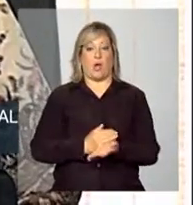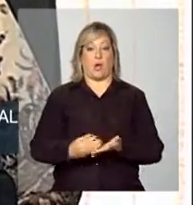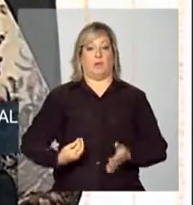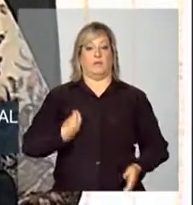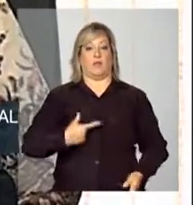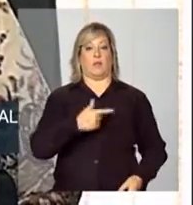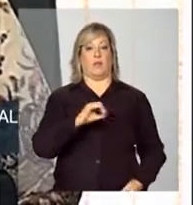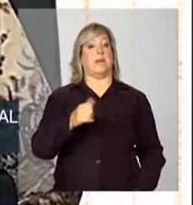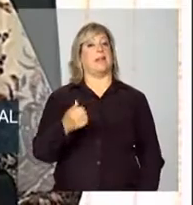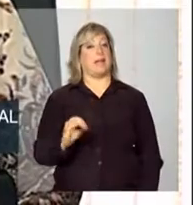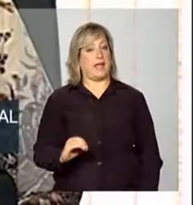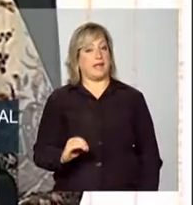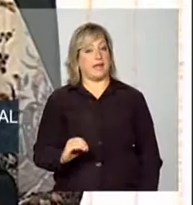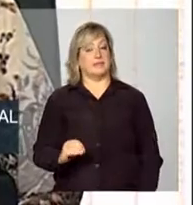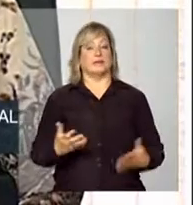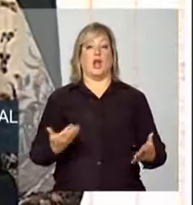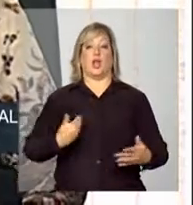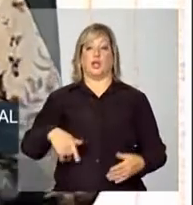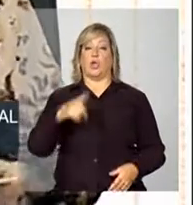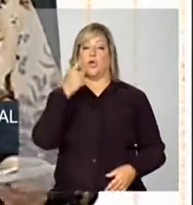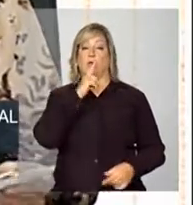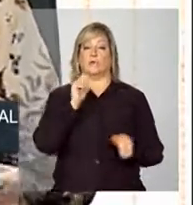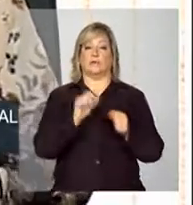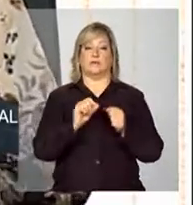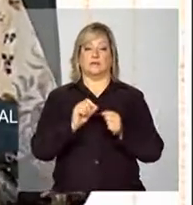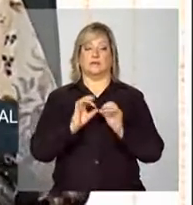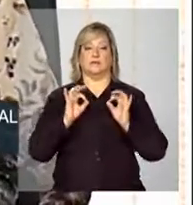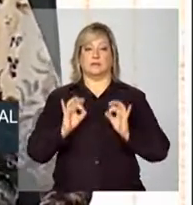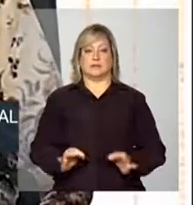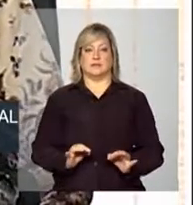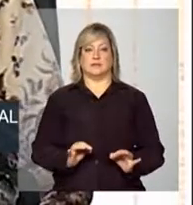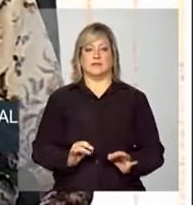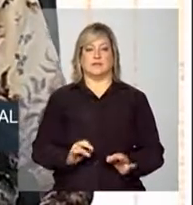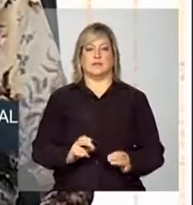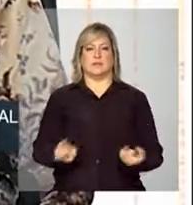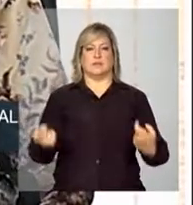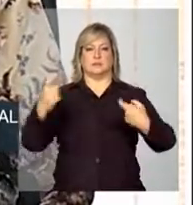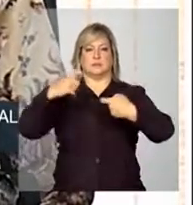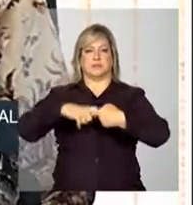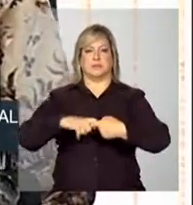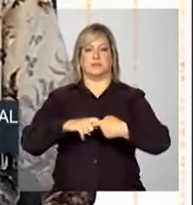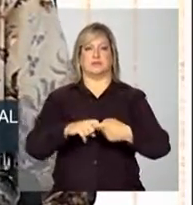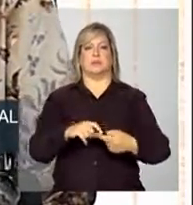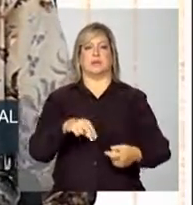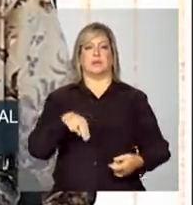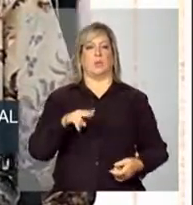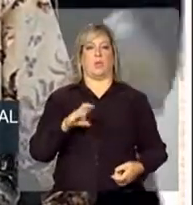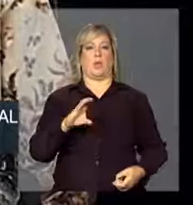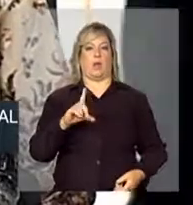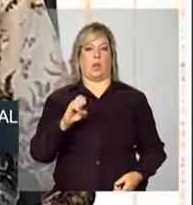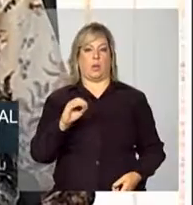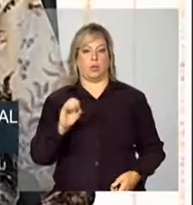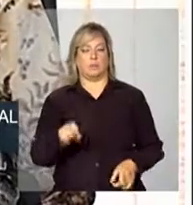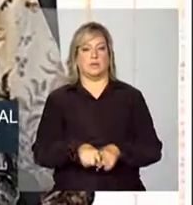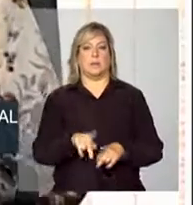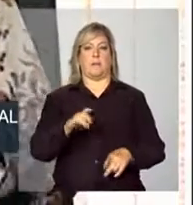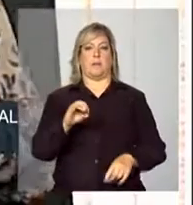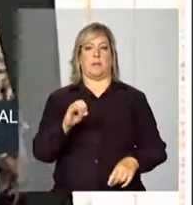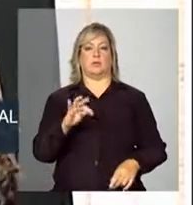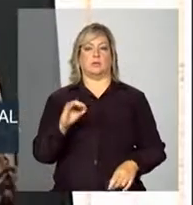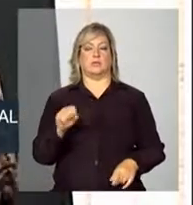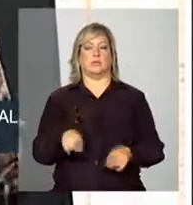2010 e nós consolidamos a rede de núcleos postos e comitê de enfrentamento